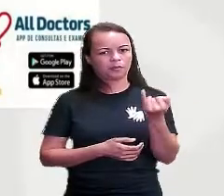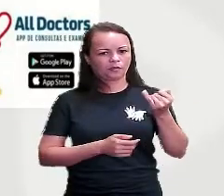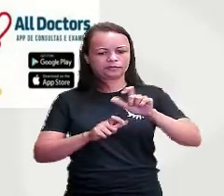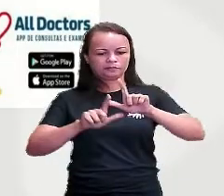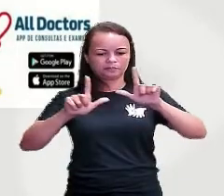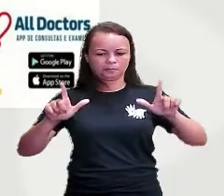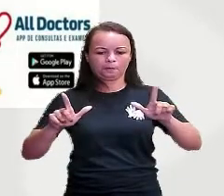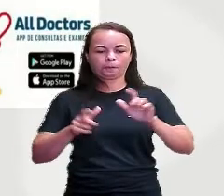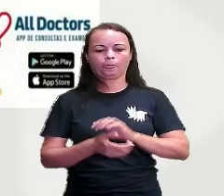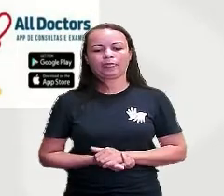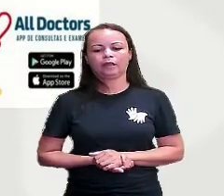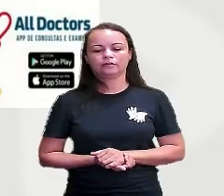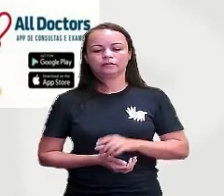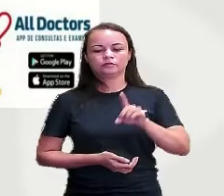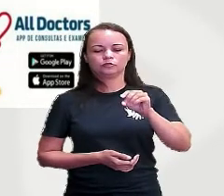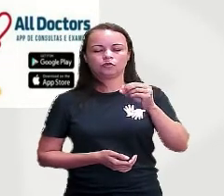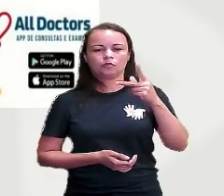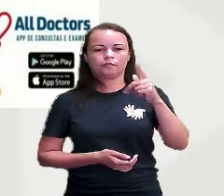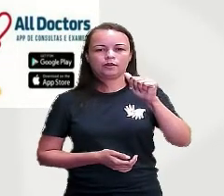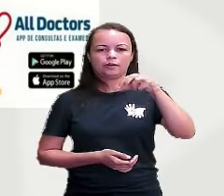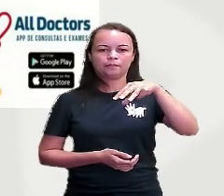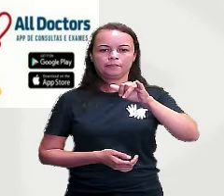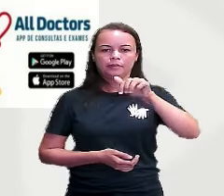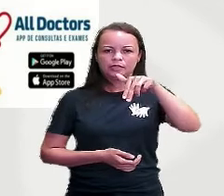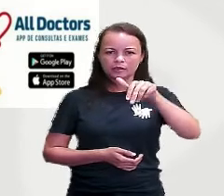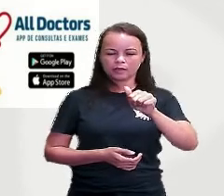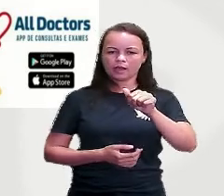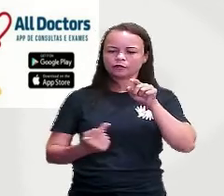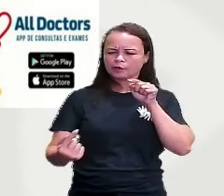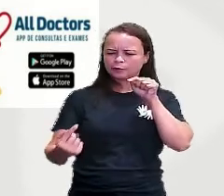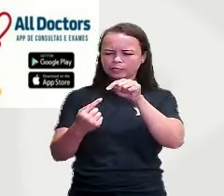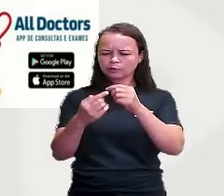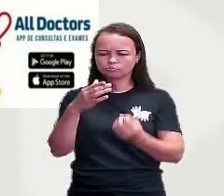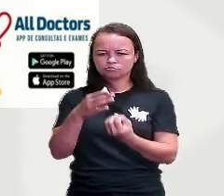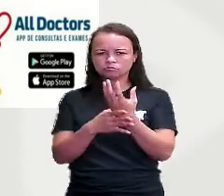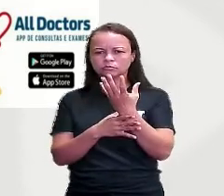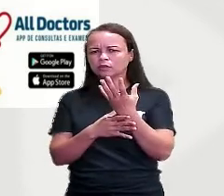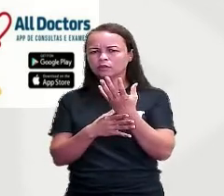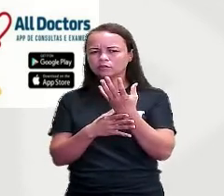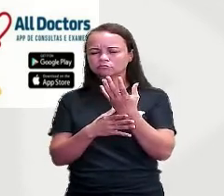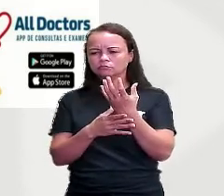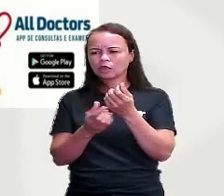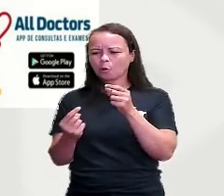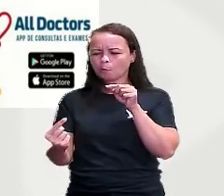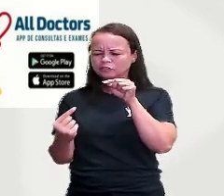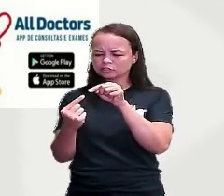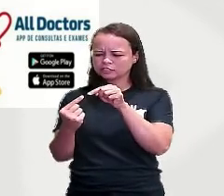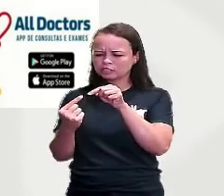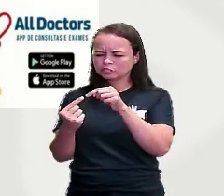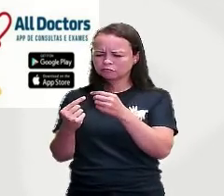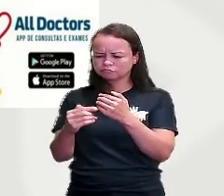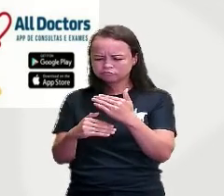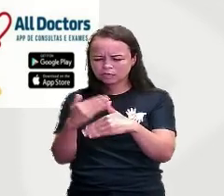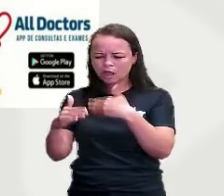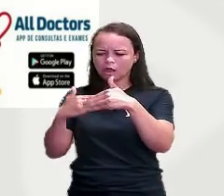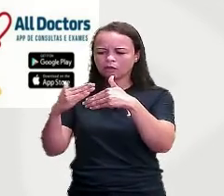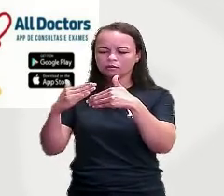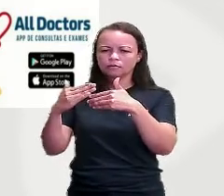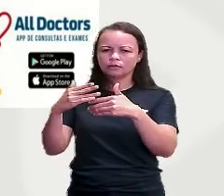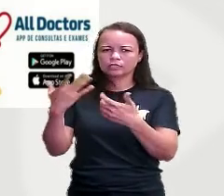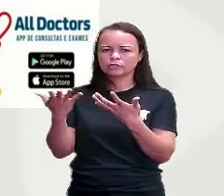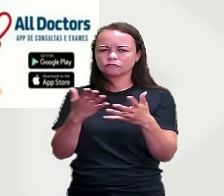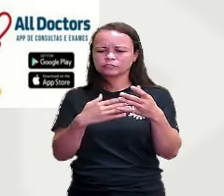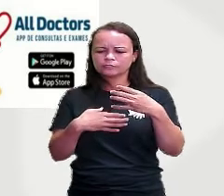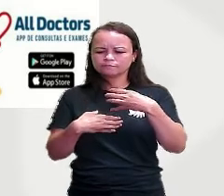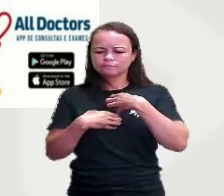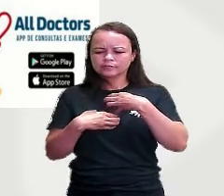relevante. A dopamina. Cria objetivo, ou seja, a pessoa quando tem um objetivo, tem motivação, quando você tem uma vida que tem sentido,